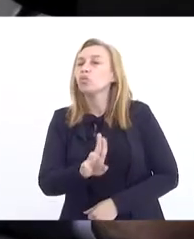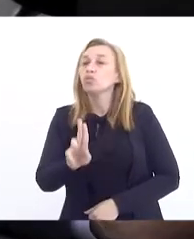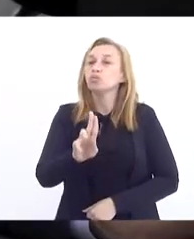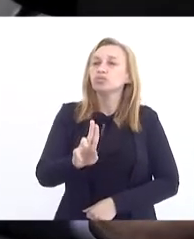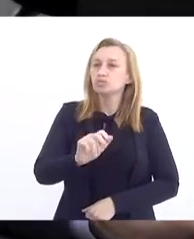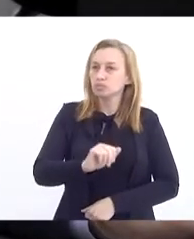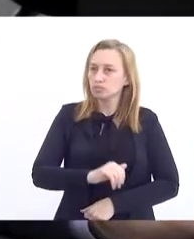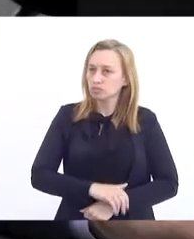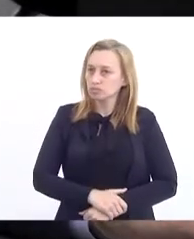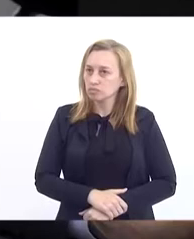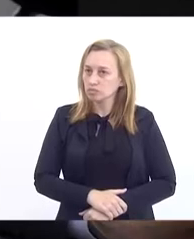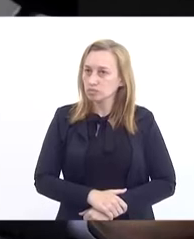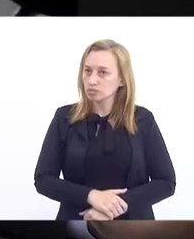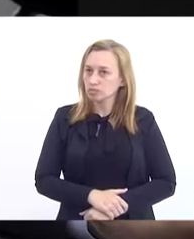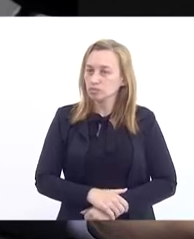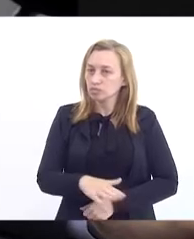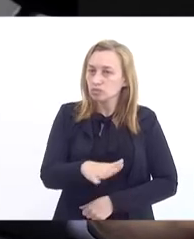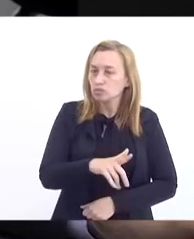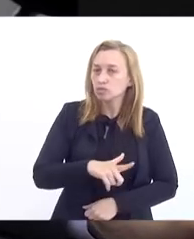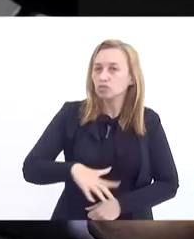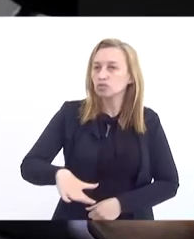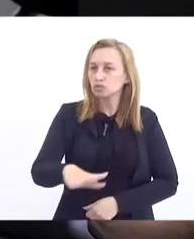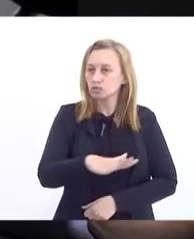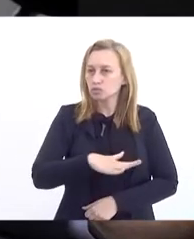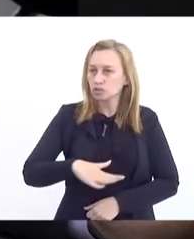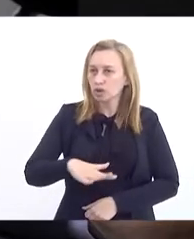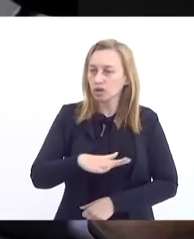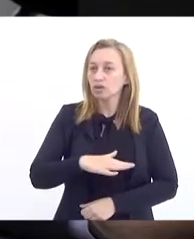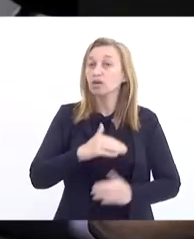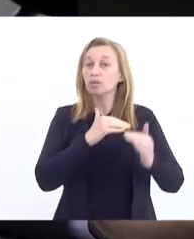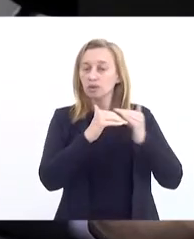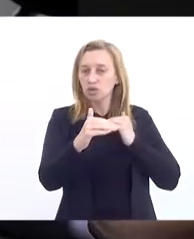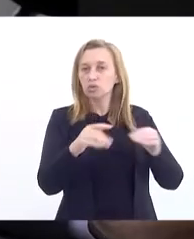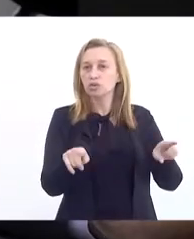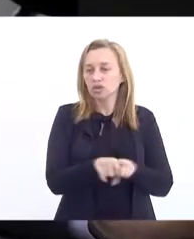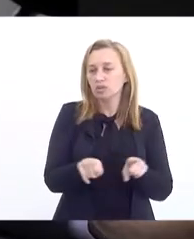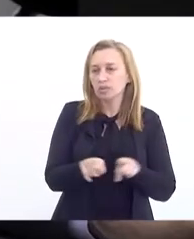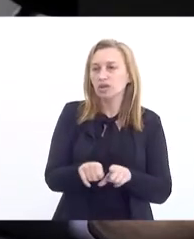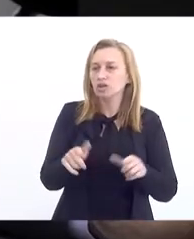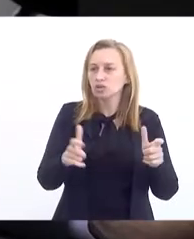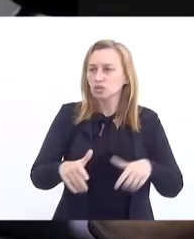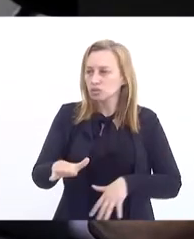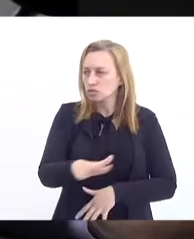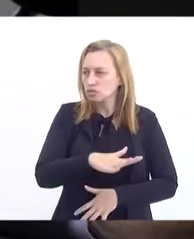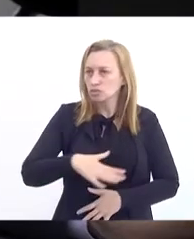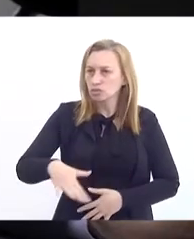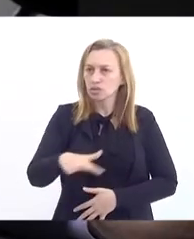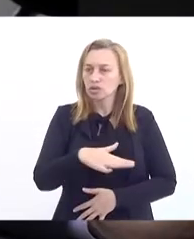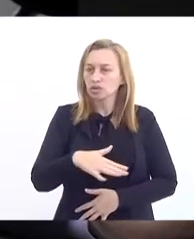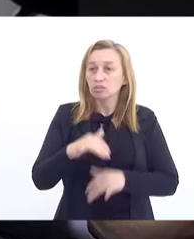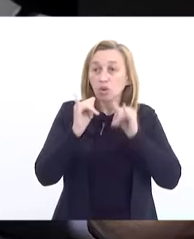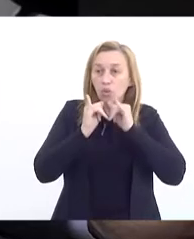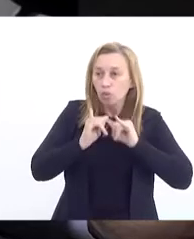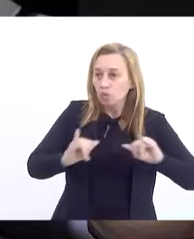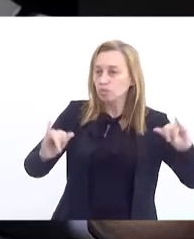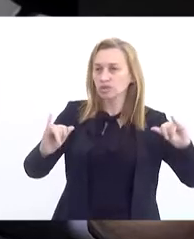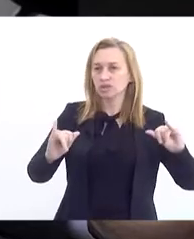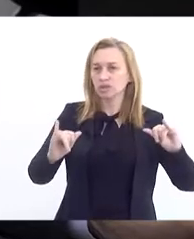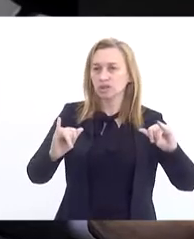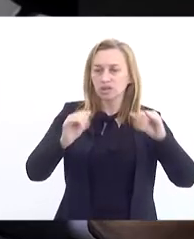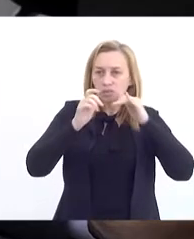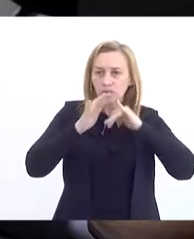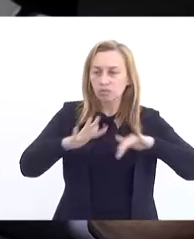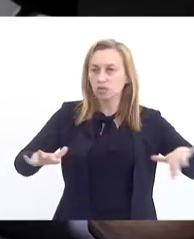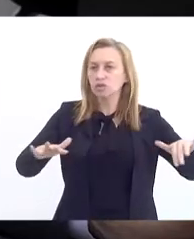utilizam-se de seus espaços... Metrô também, utilizam seus espaços para publicidade